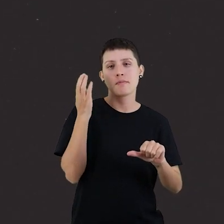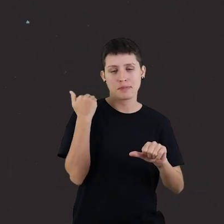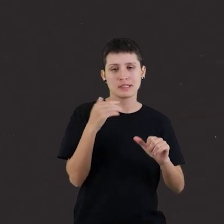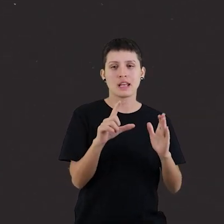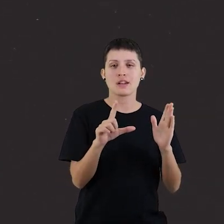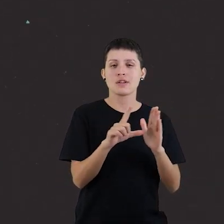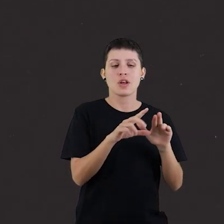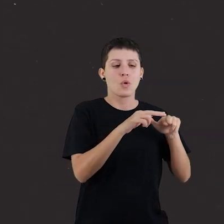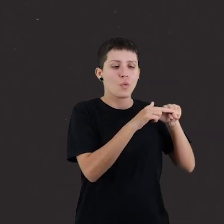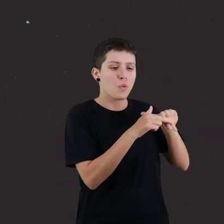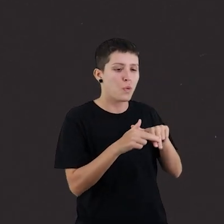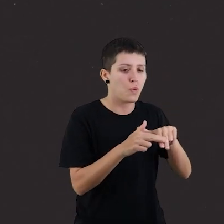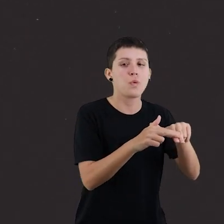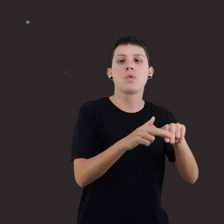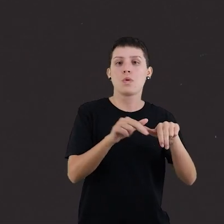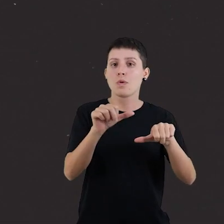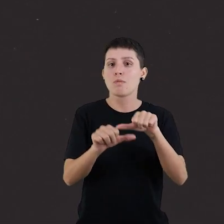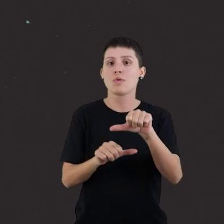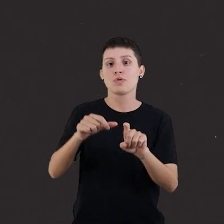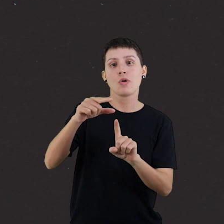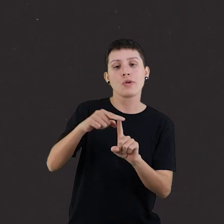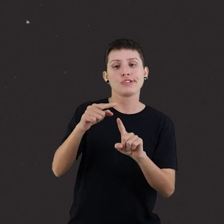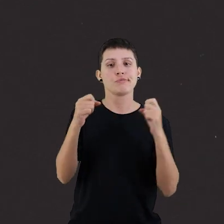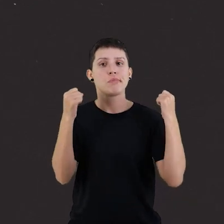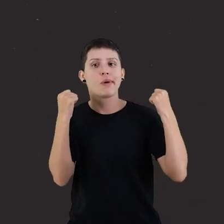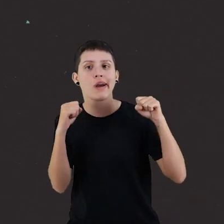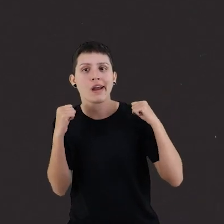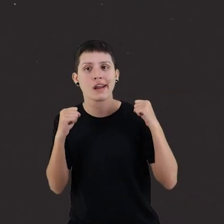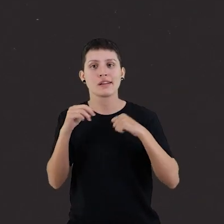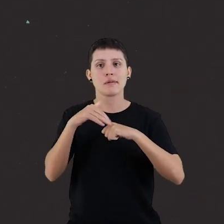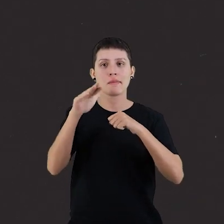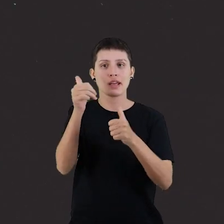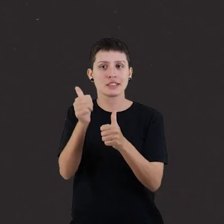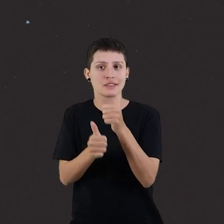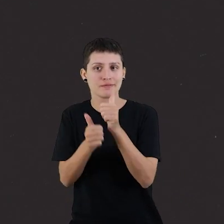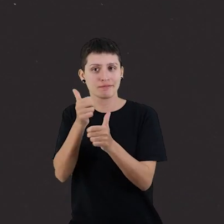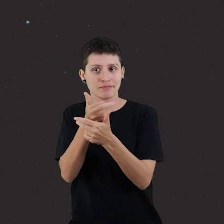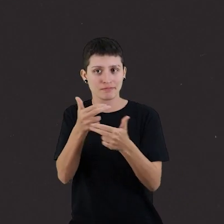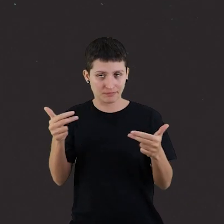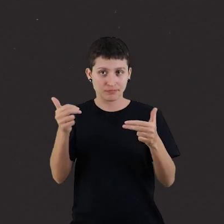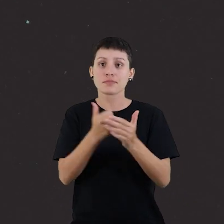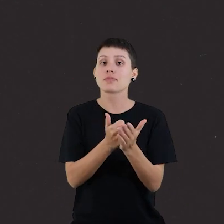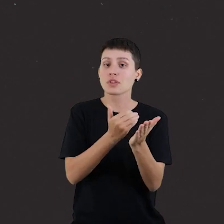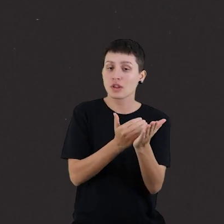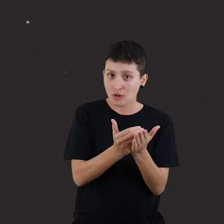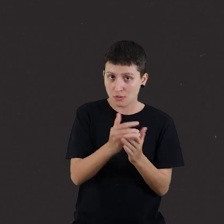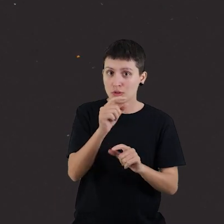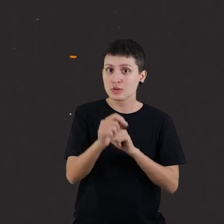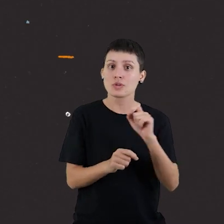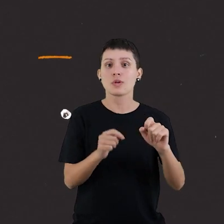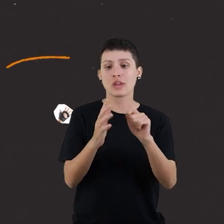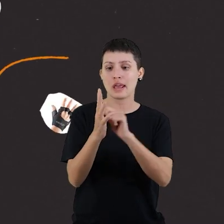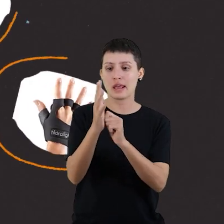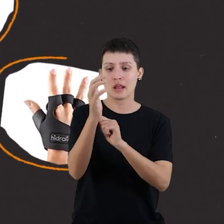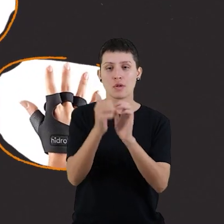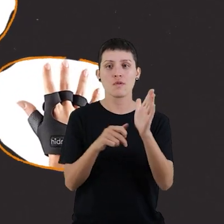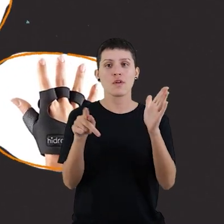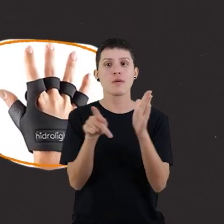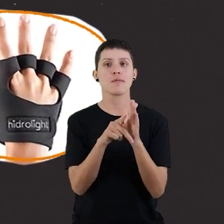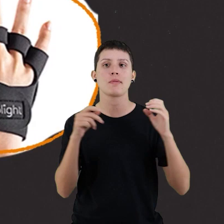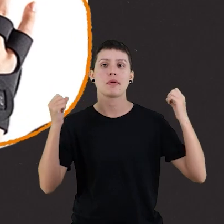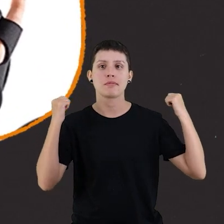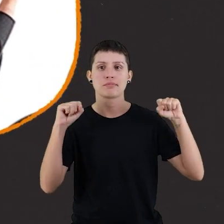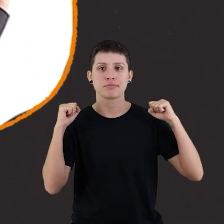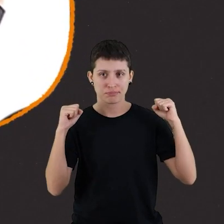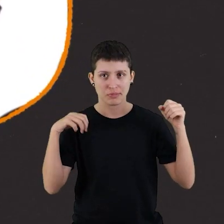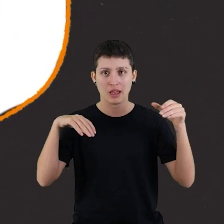e academias. E para acompanhar as novas demandas, iniciou a produção em neoprene, com luvas de musculação, que estão